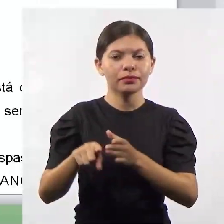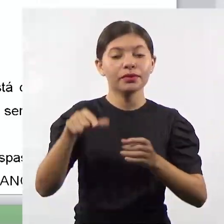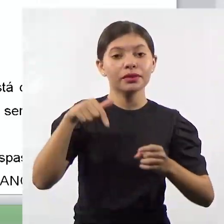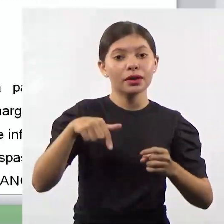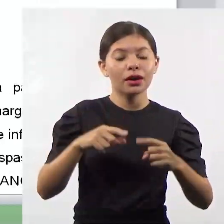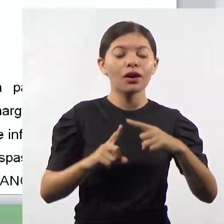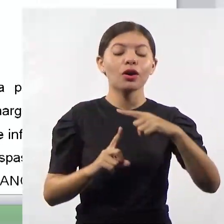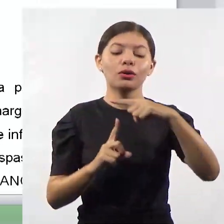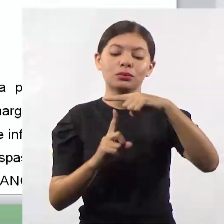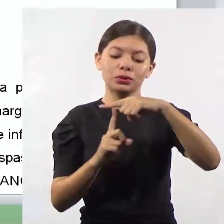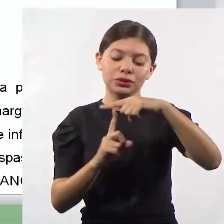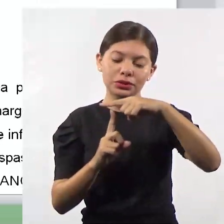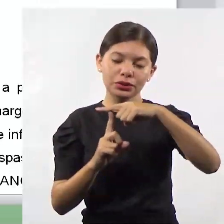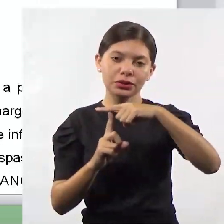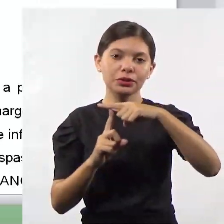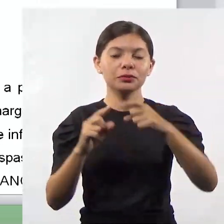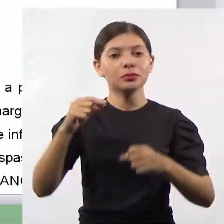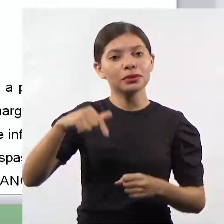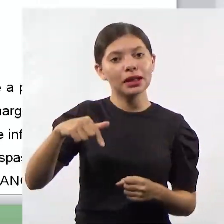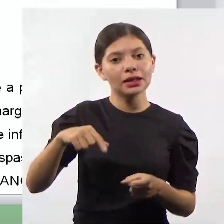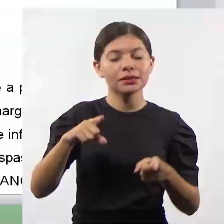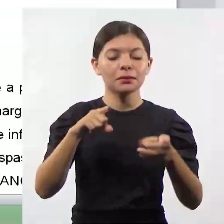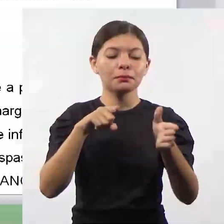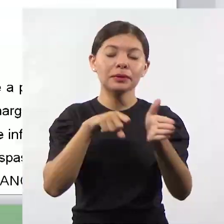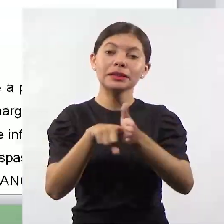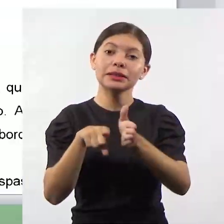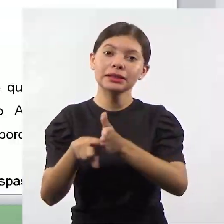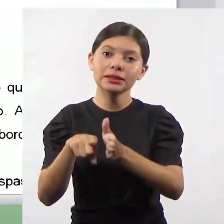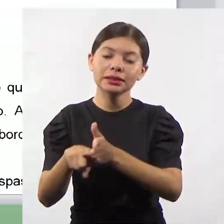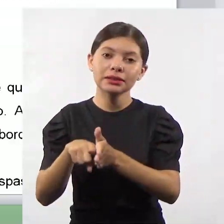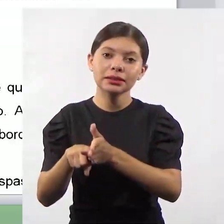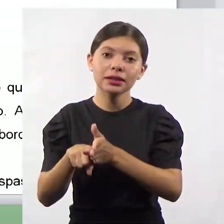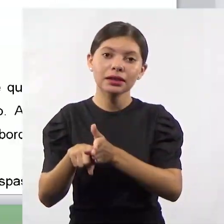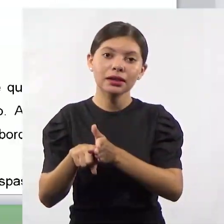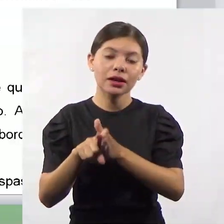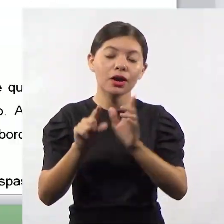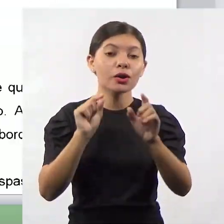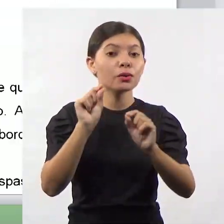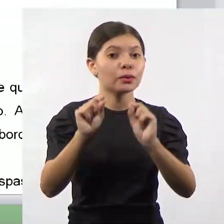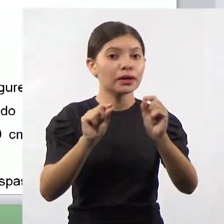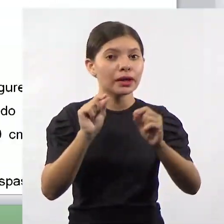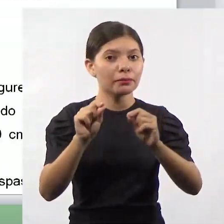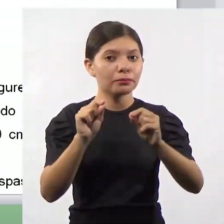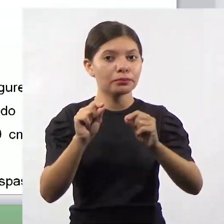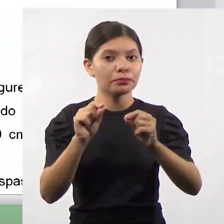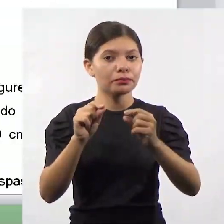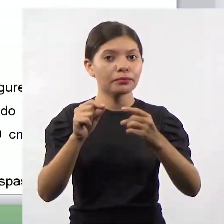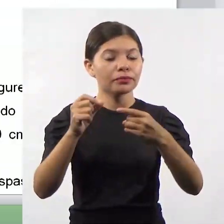né, desta pesquisa é